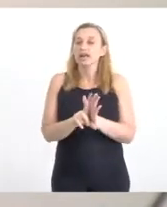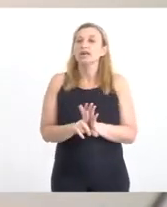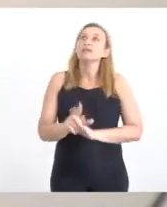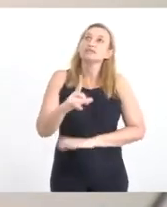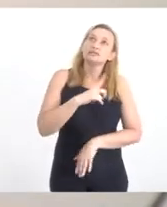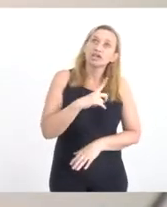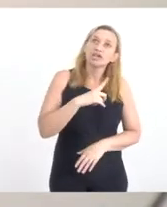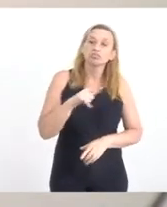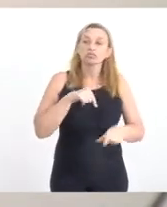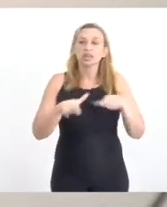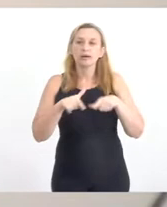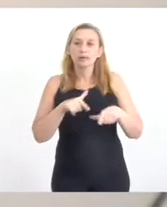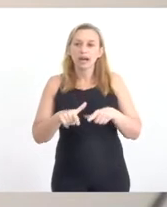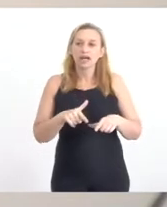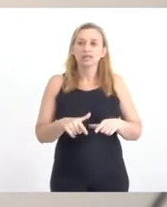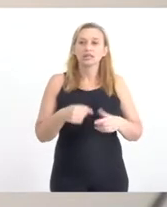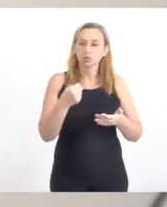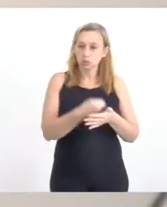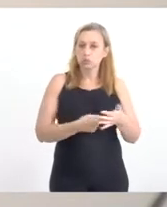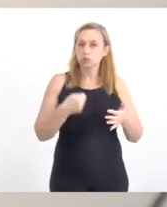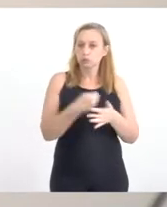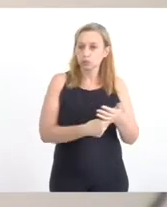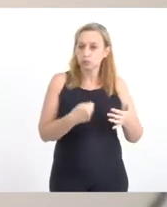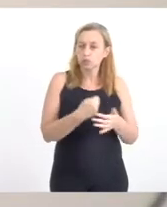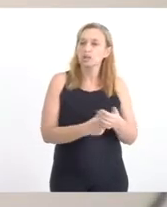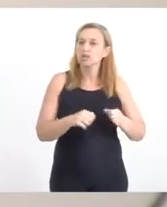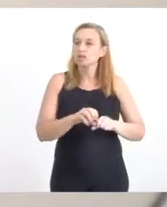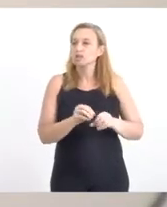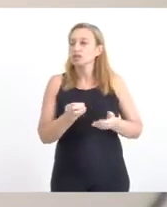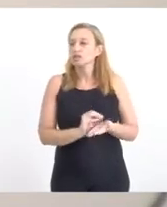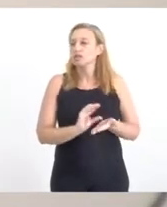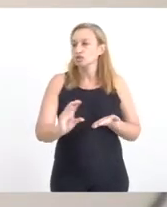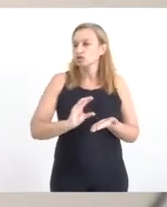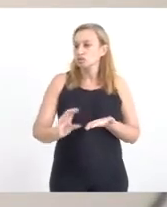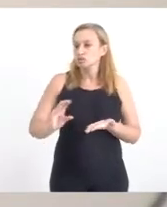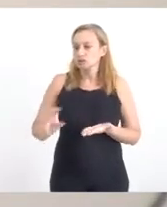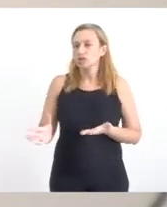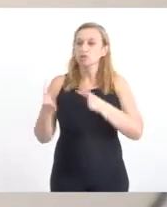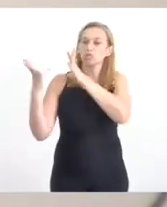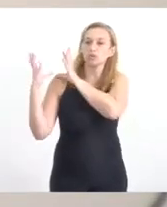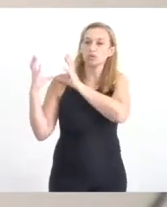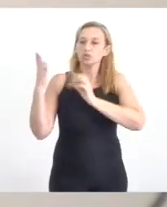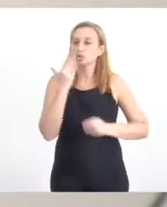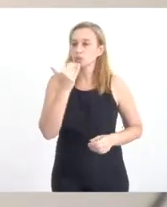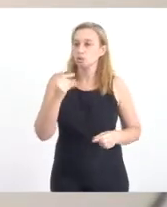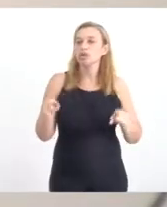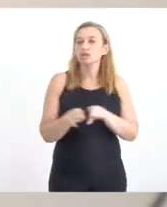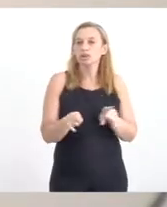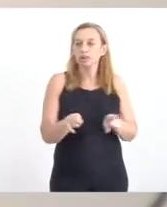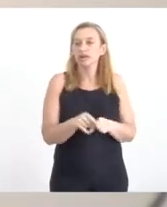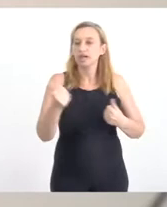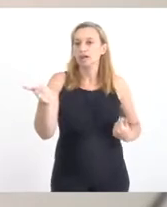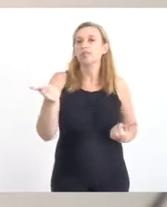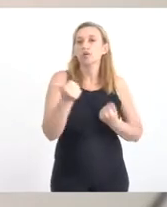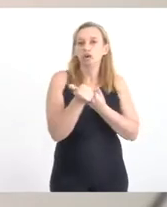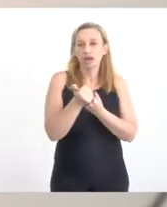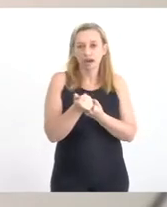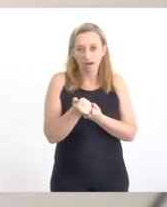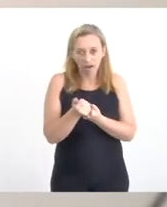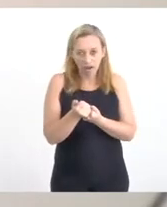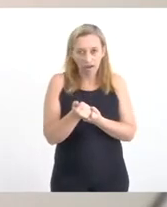tem um trabalho muito consistente na distribuição de Alimentos mas também tem um trabalho muito importante A